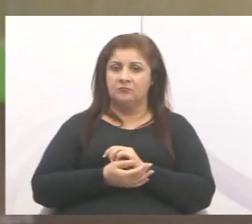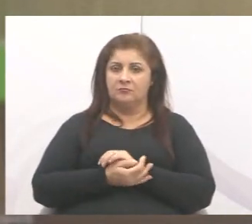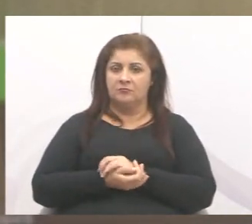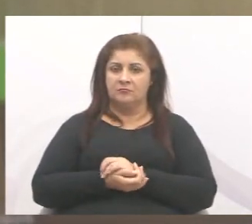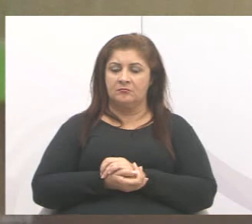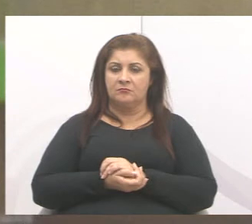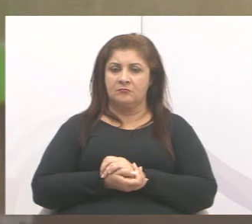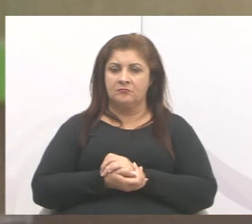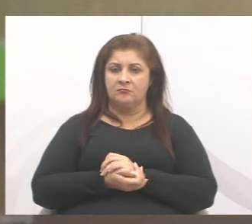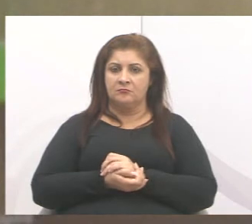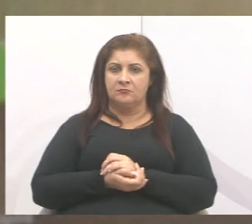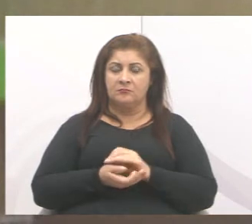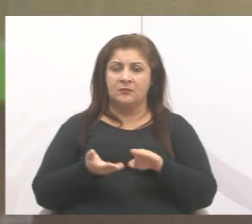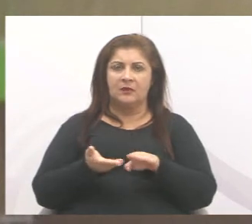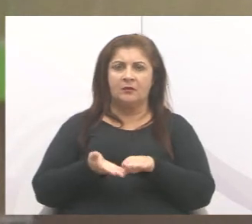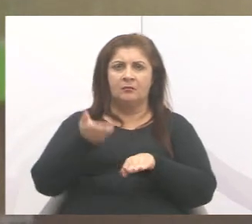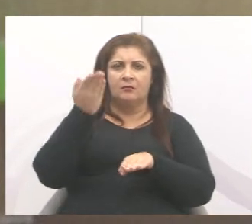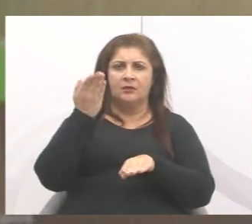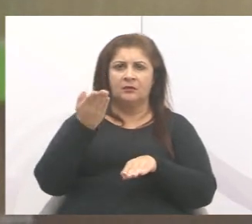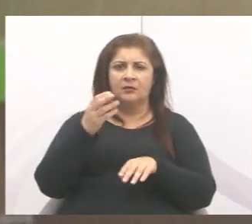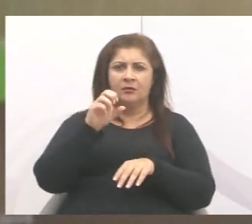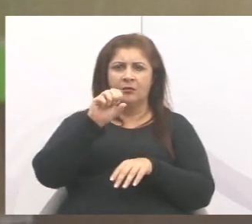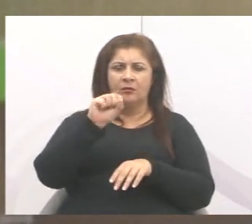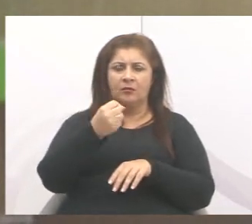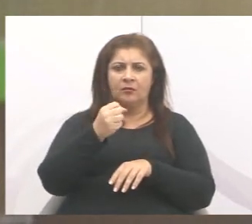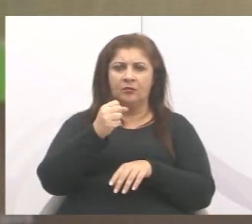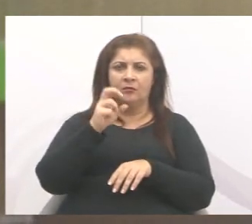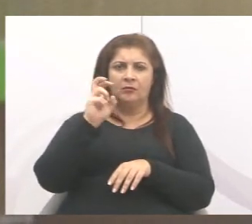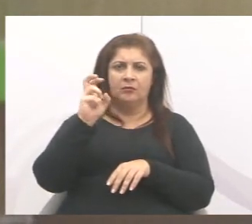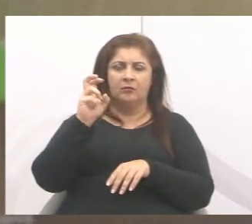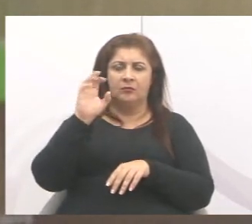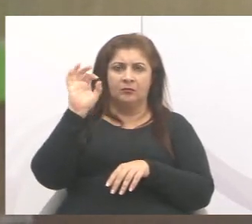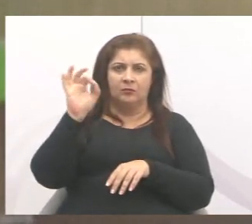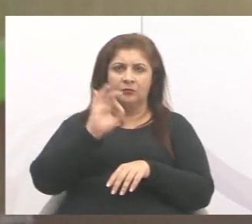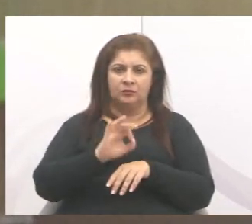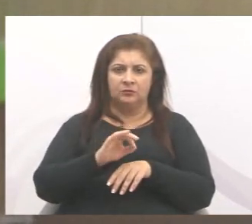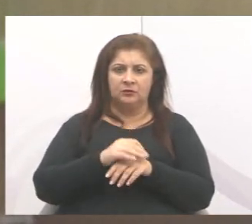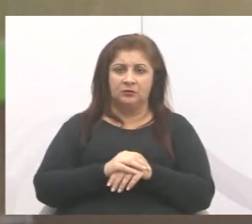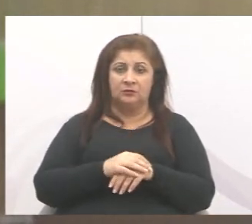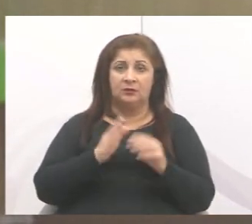19.438.074, um aumento aqui de 8,5%, que foi para R$